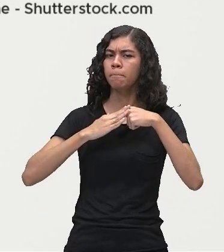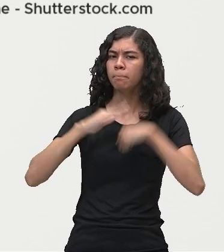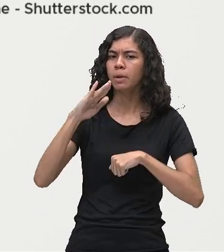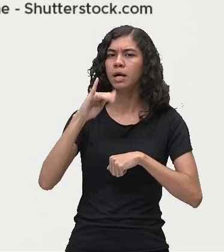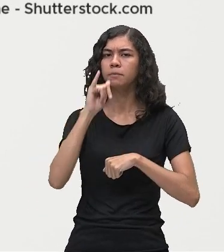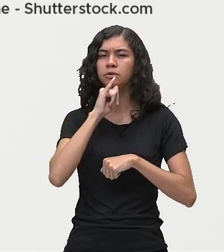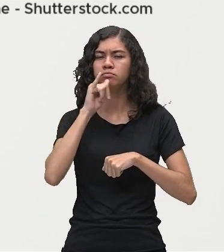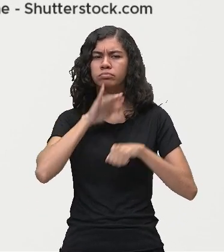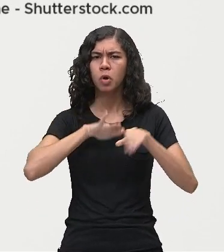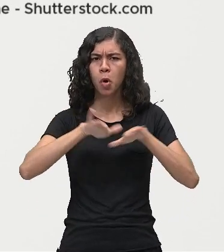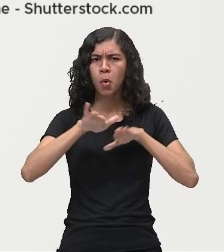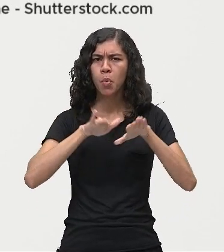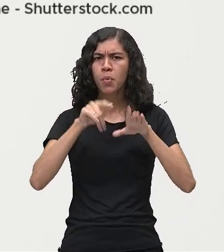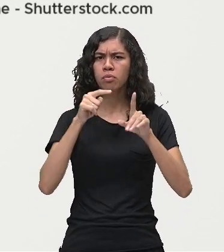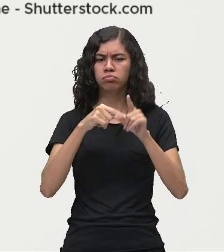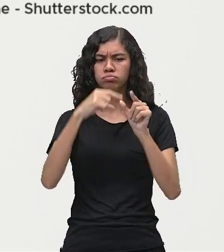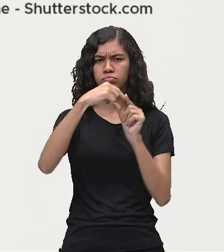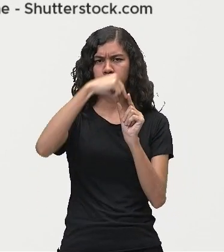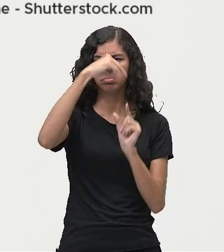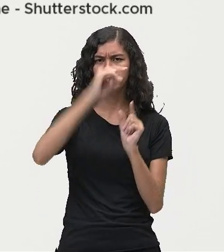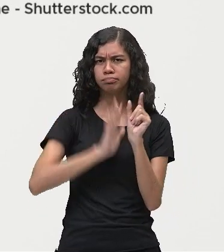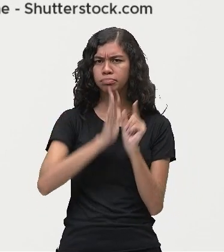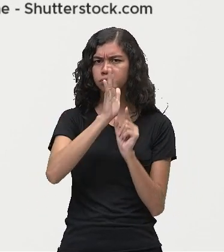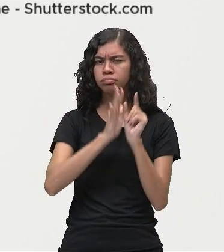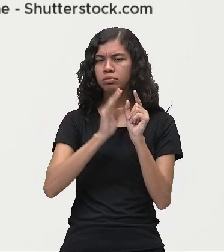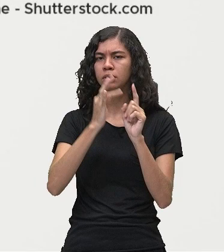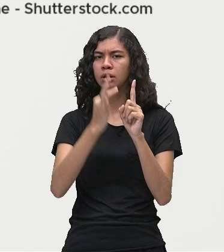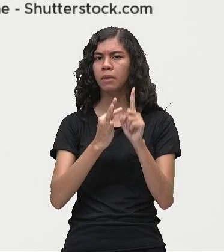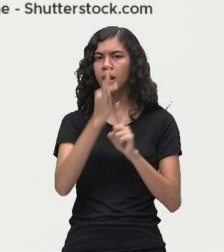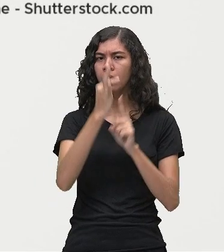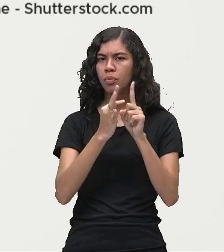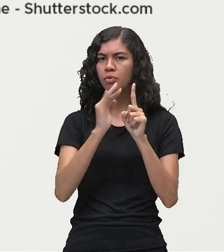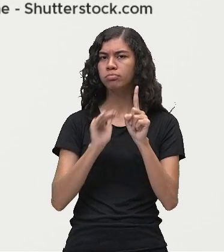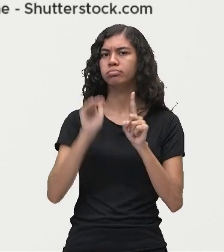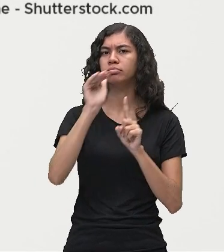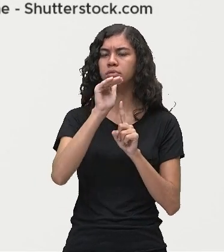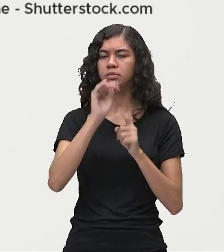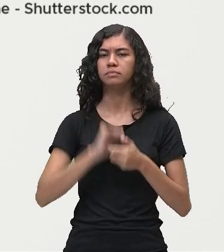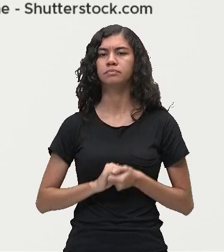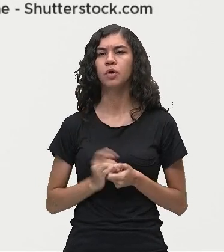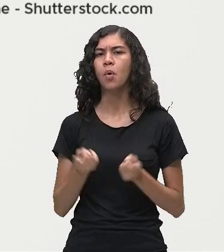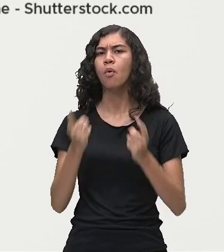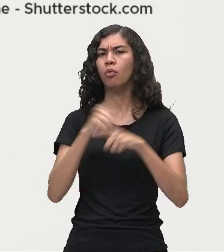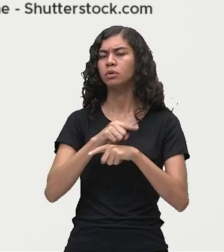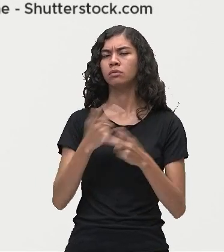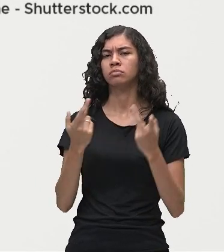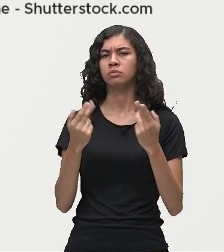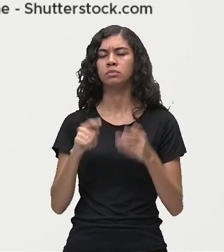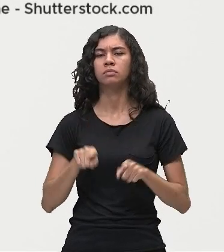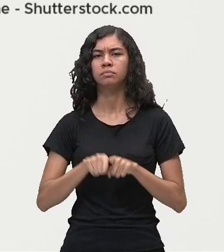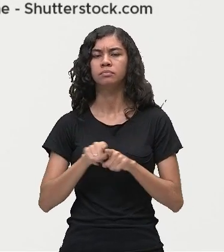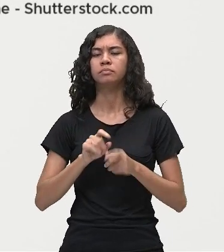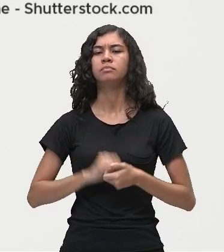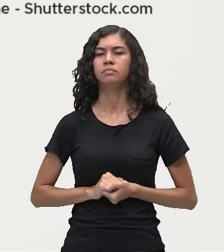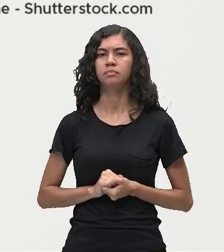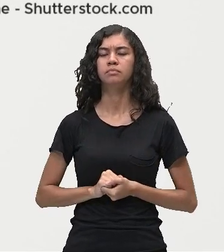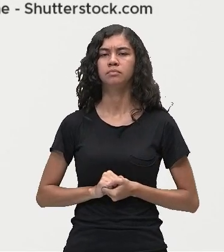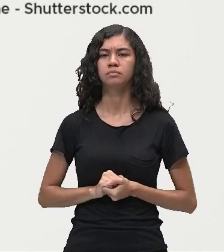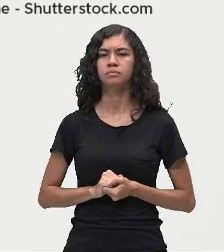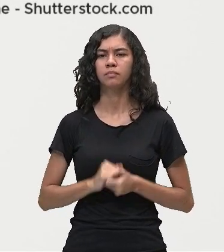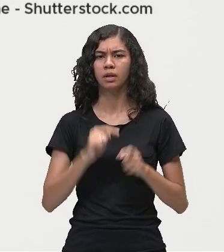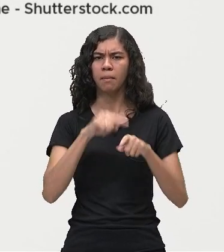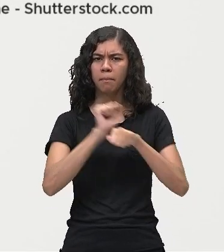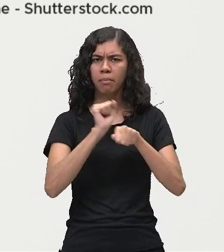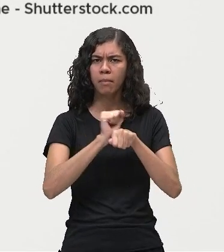elas se mexem, maior a temperatura. E aí o contrário é verdadeiro. Quanto menos se mexe, menor a